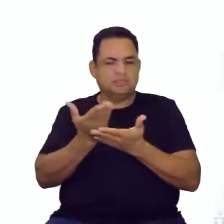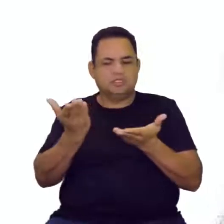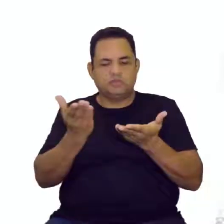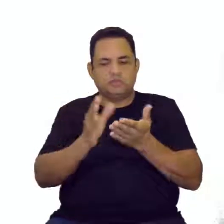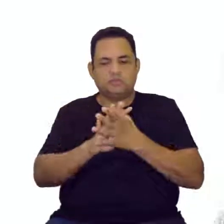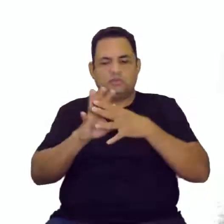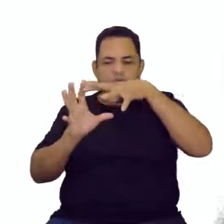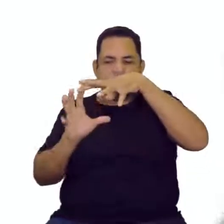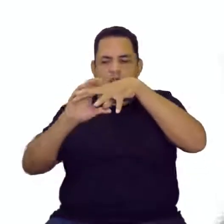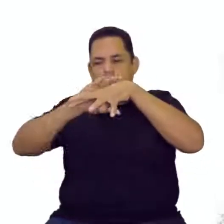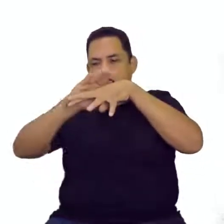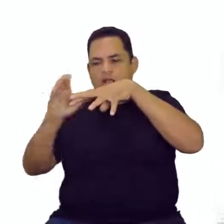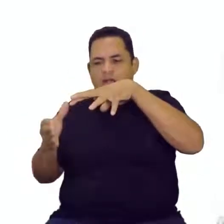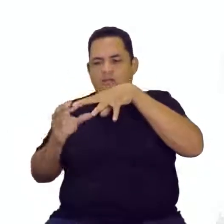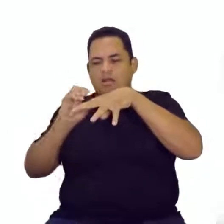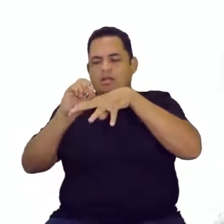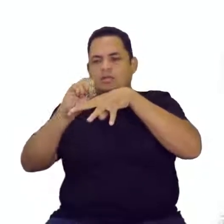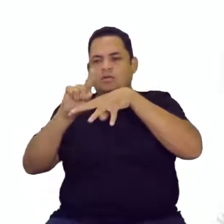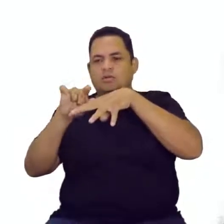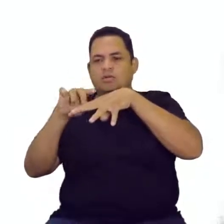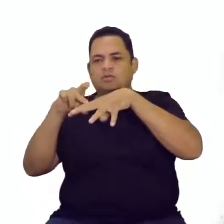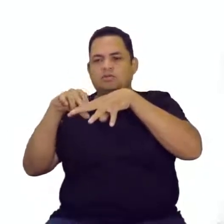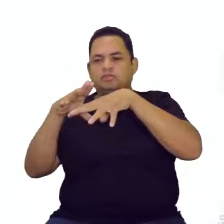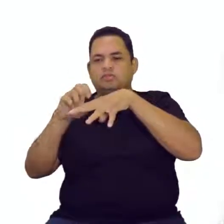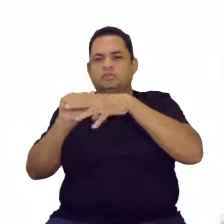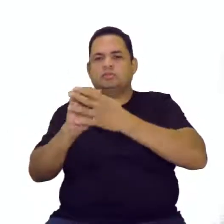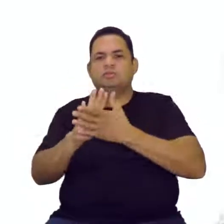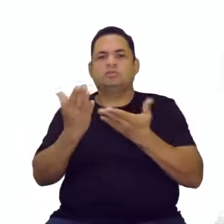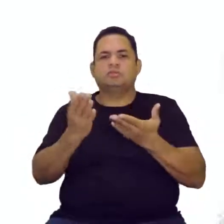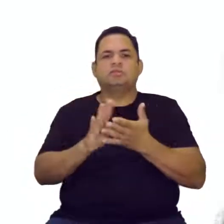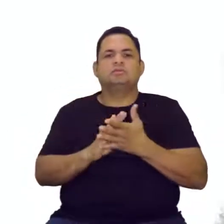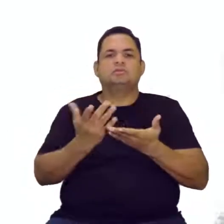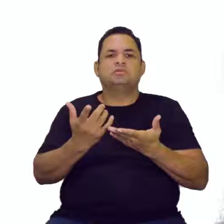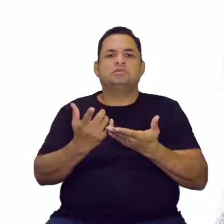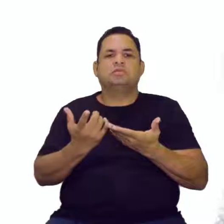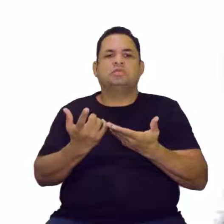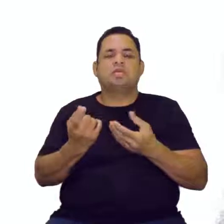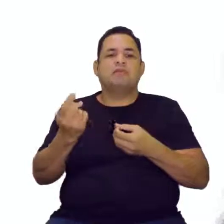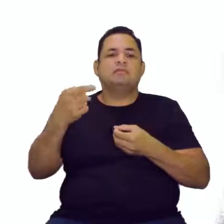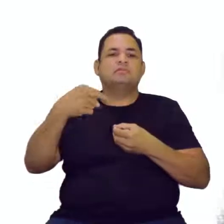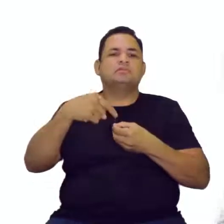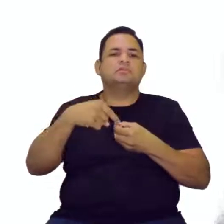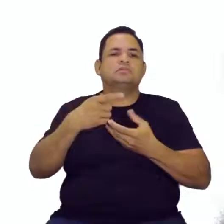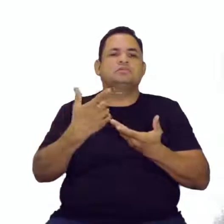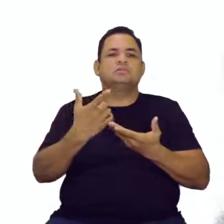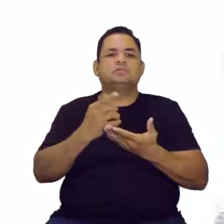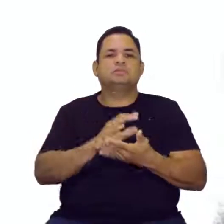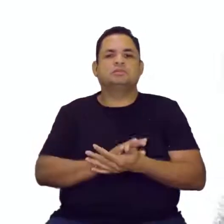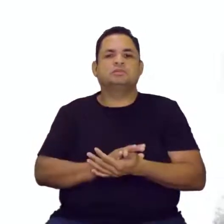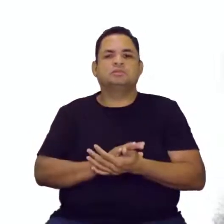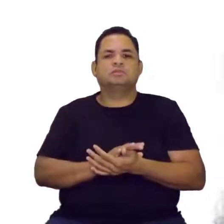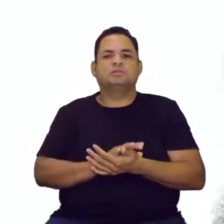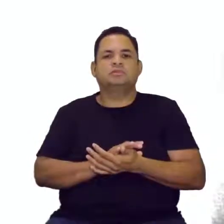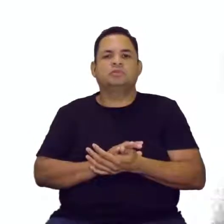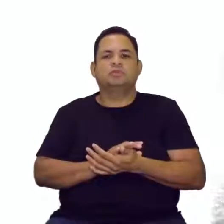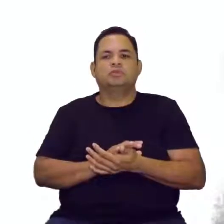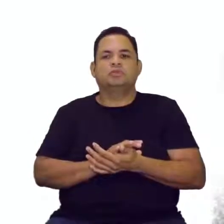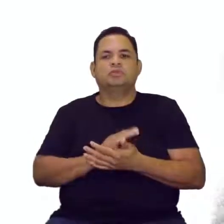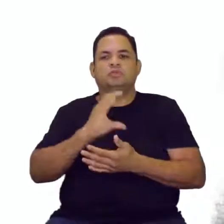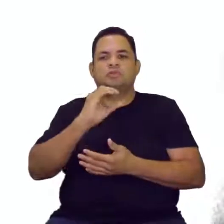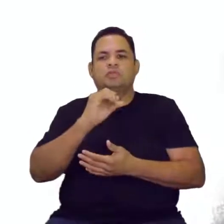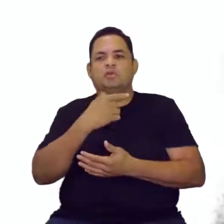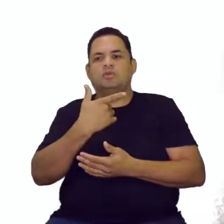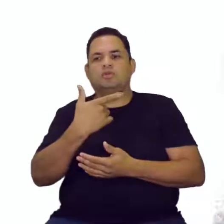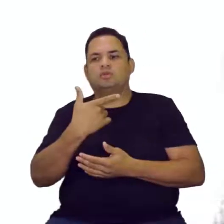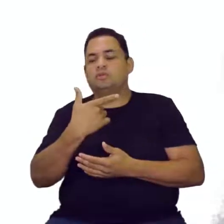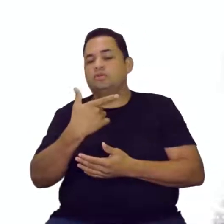assim também como o efeito estufa, ele é muito voltado em cima do dióxido de carbono. E